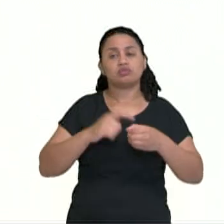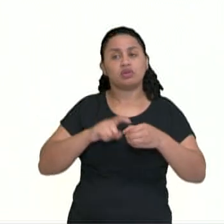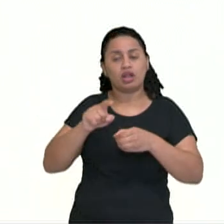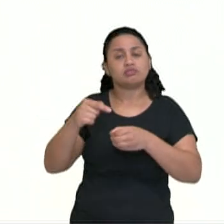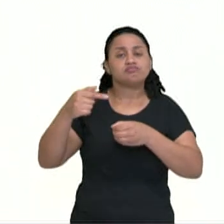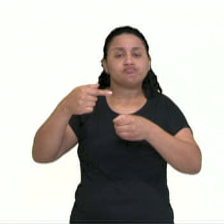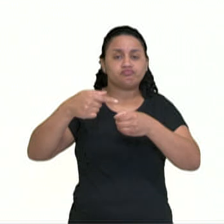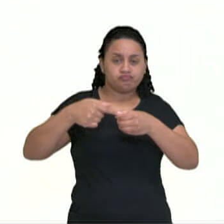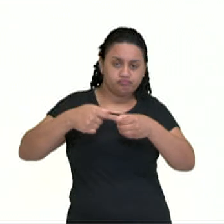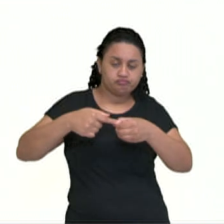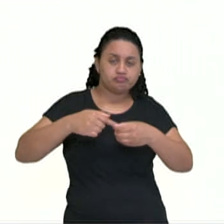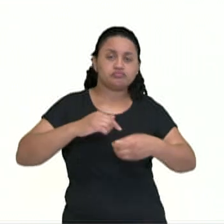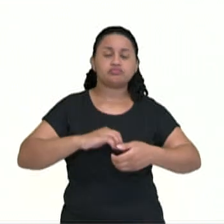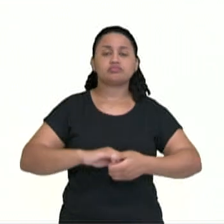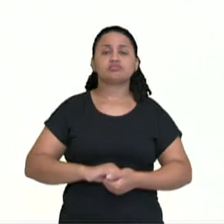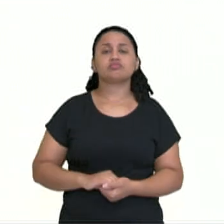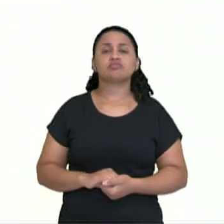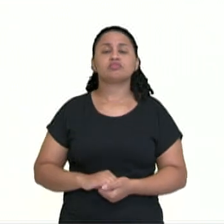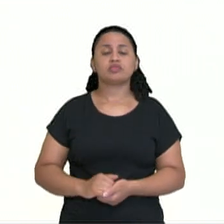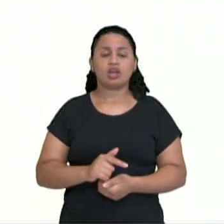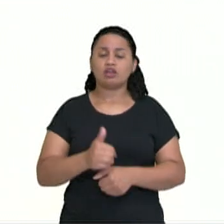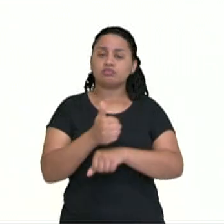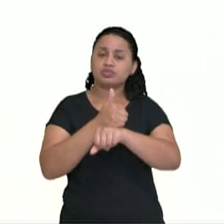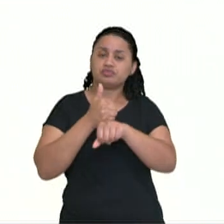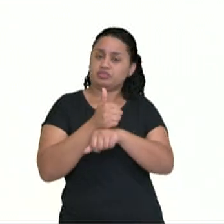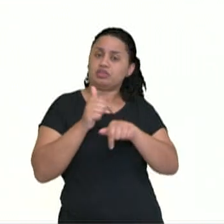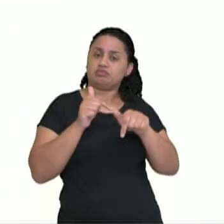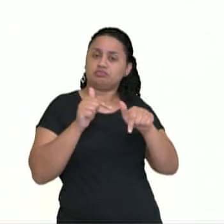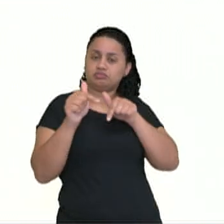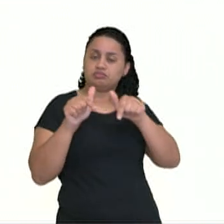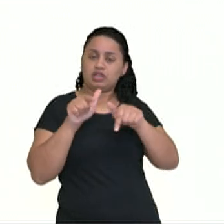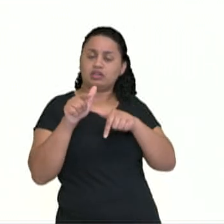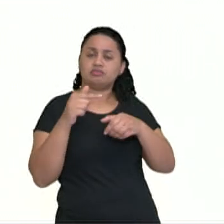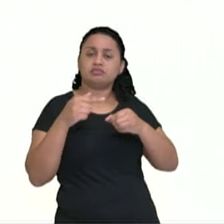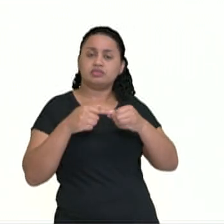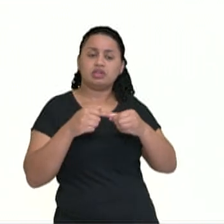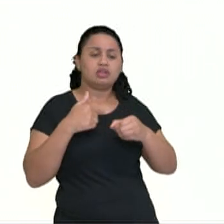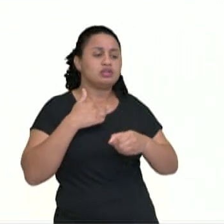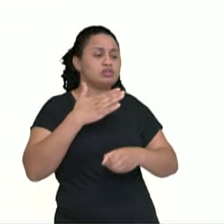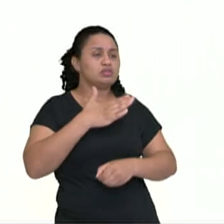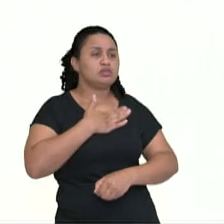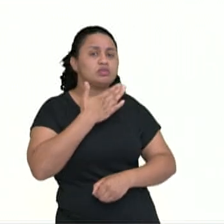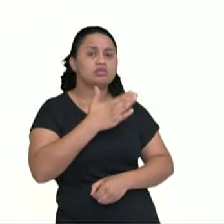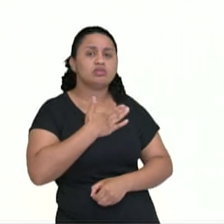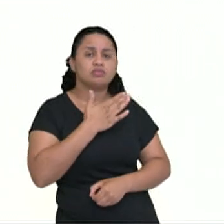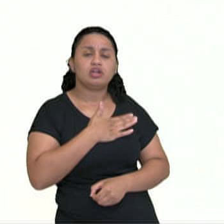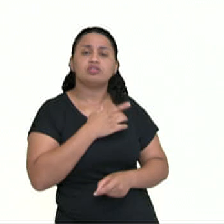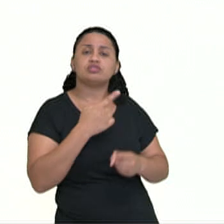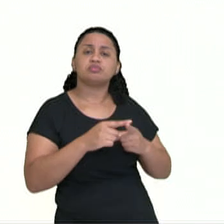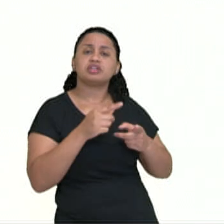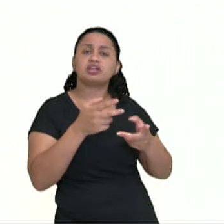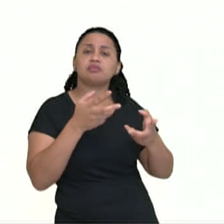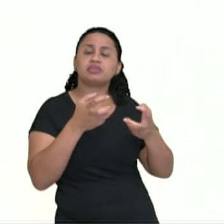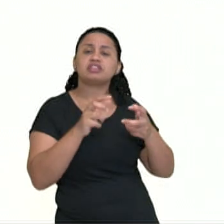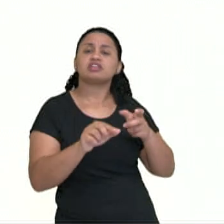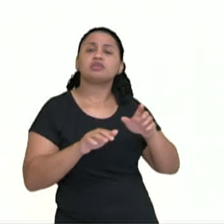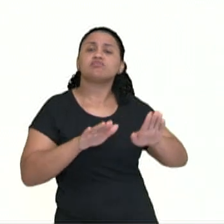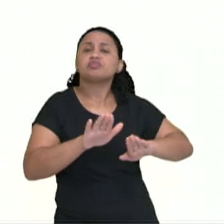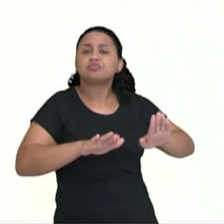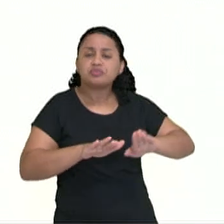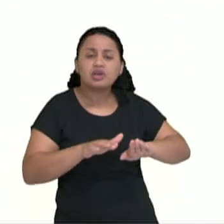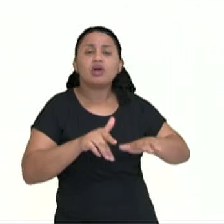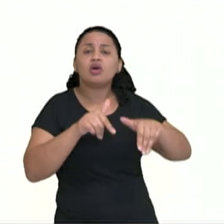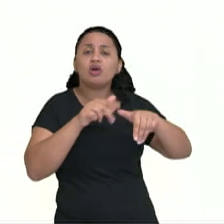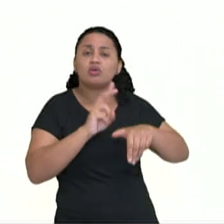de gasolina e o frentista ficou surpreso ao ver que o pinguim estava sentado no banco de trás